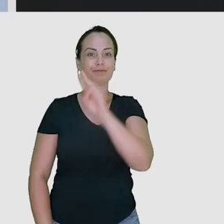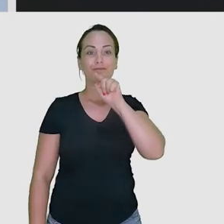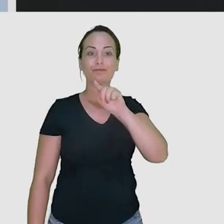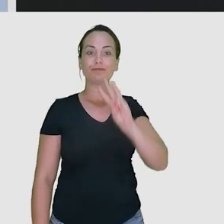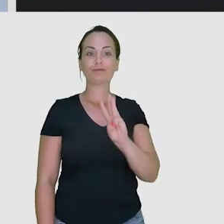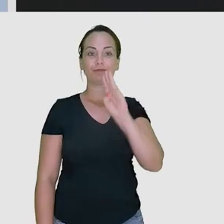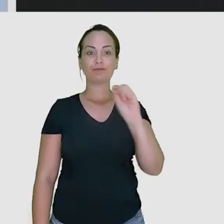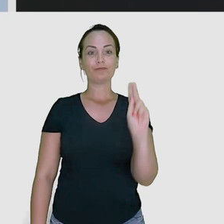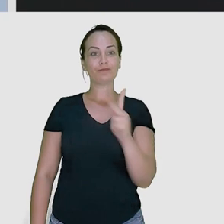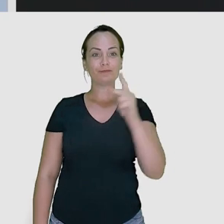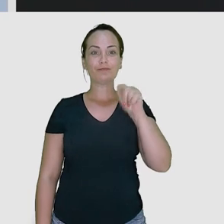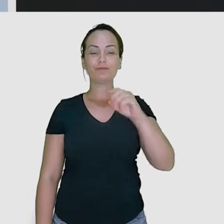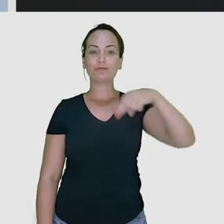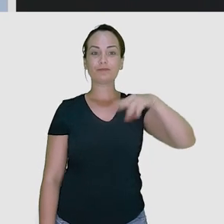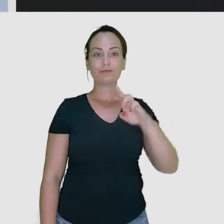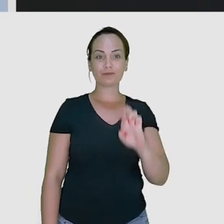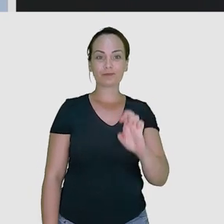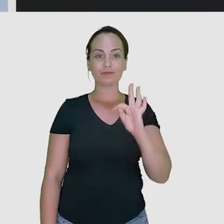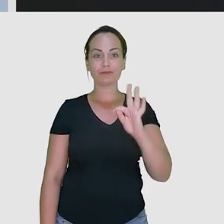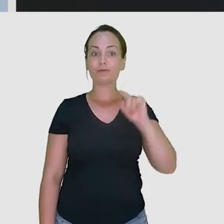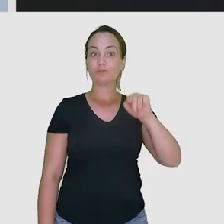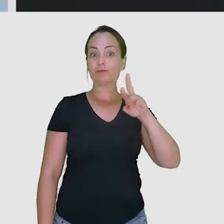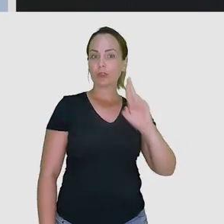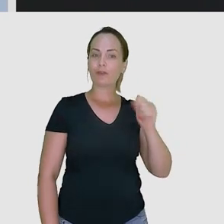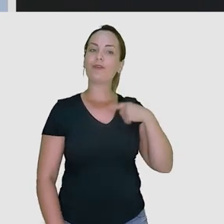dica. É só acessar o site do WASH,